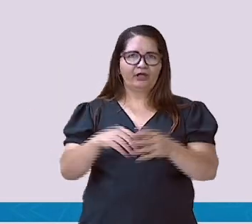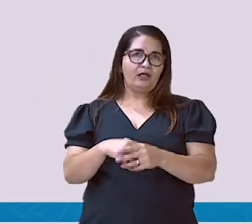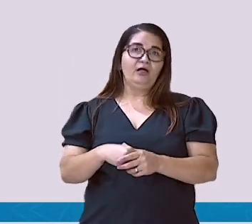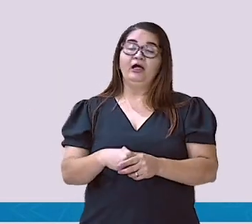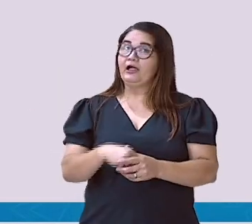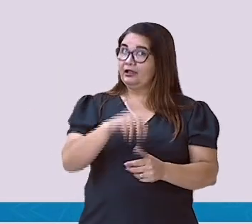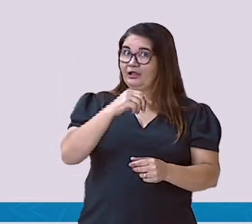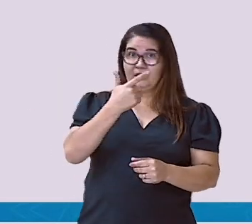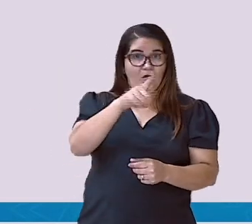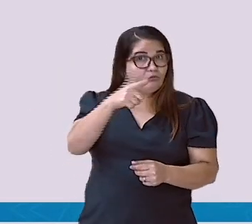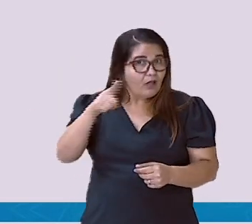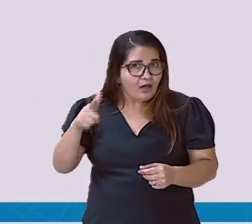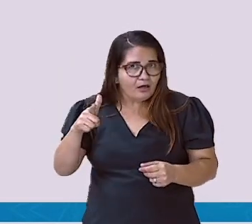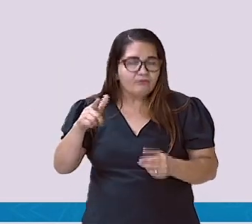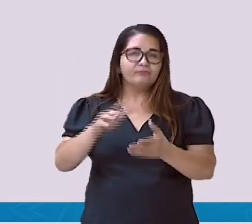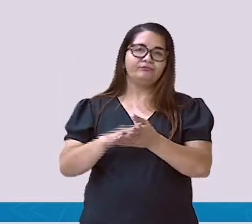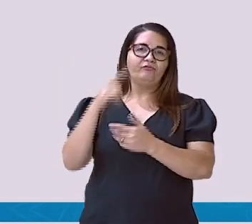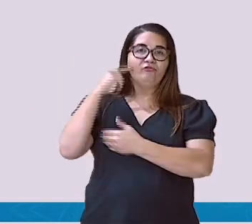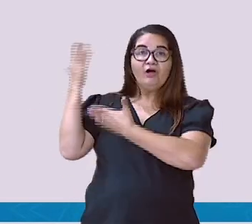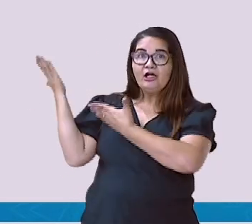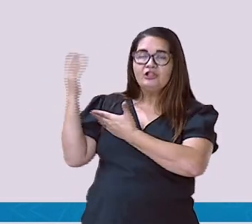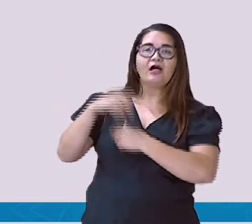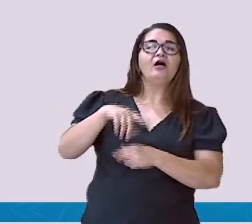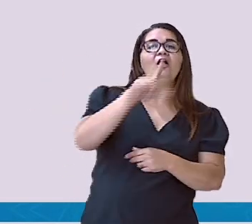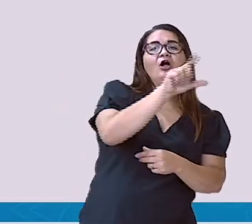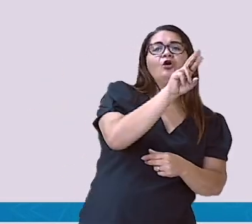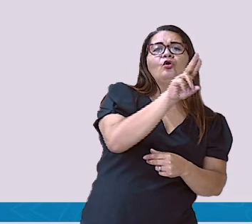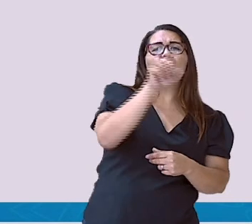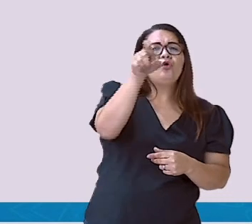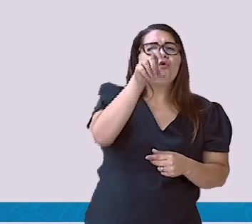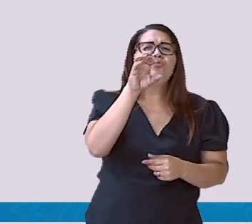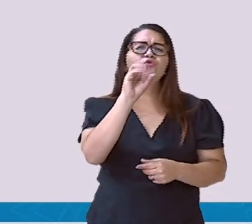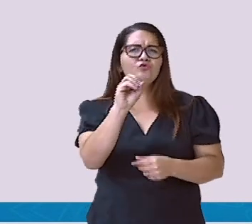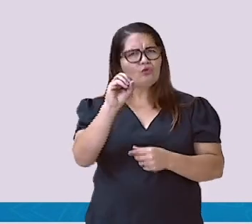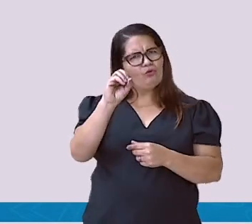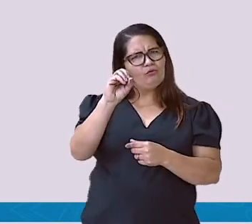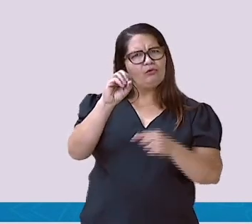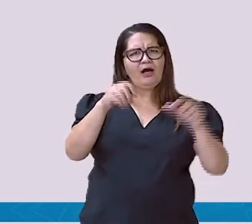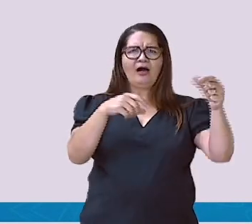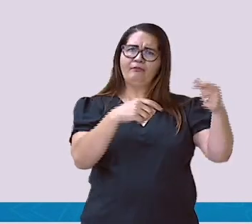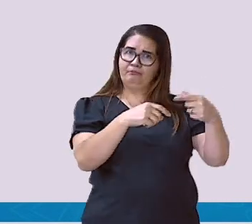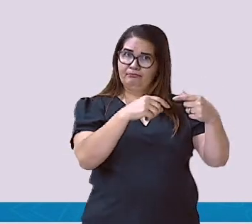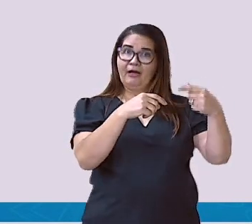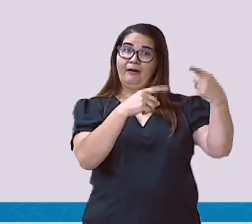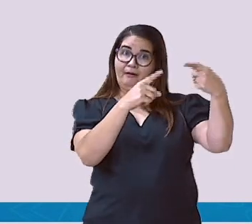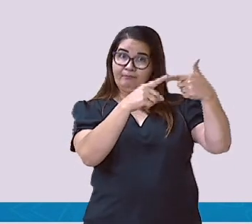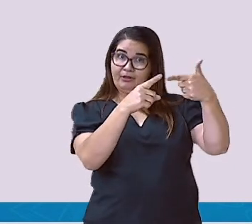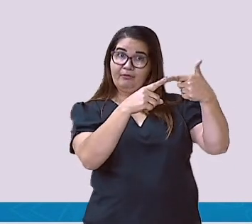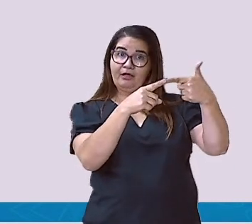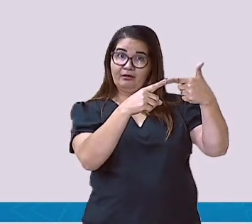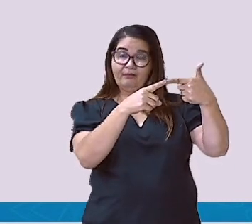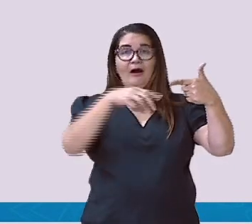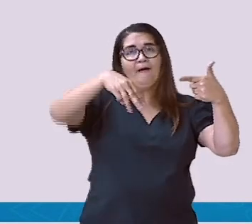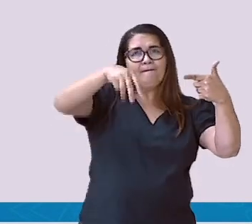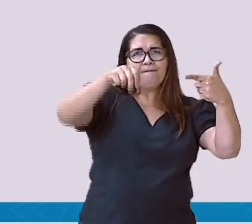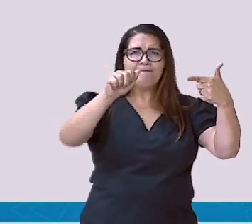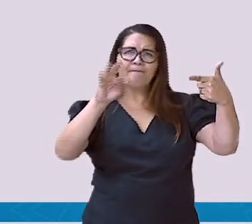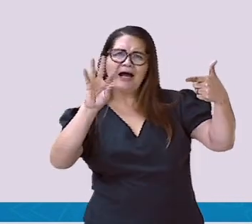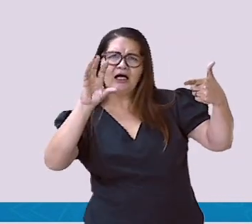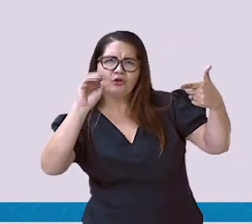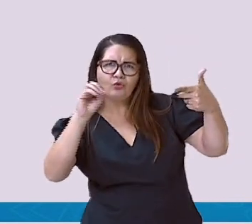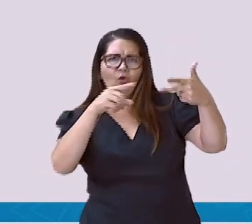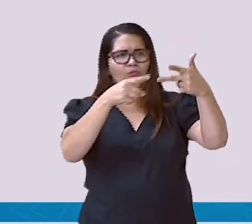Nós temos a palavra luxo, luxo. Nós temos a palavra mato,